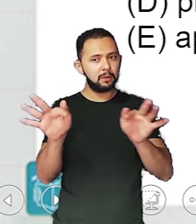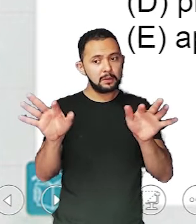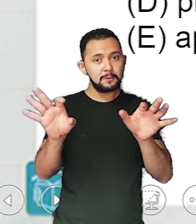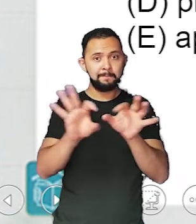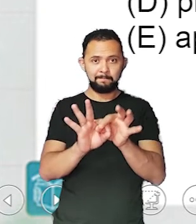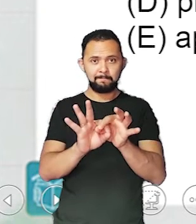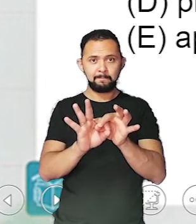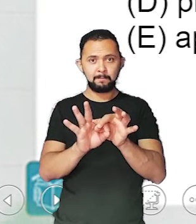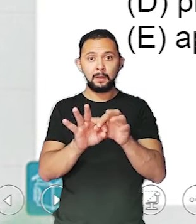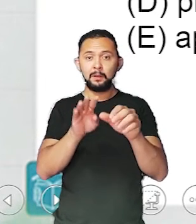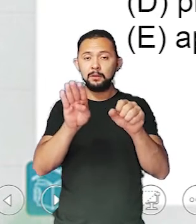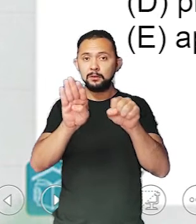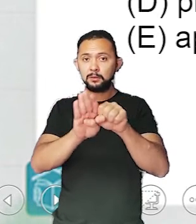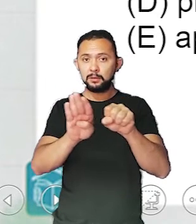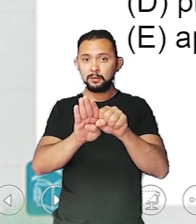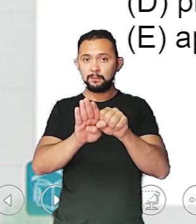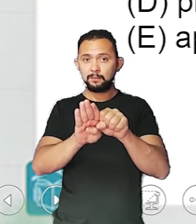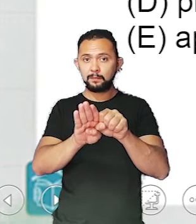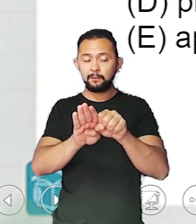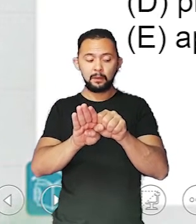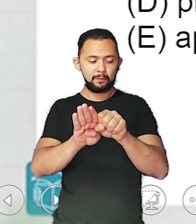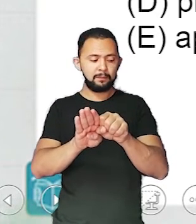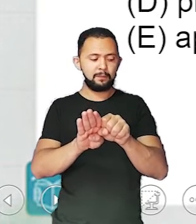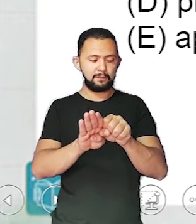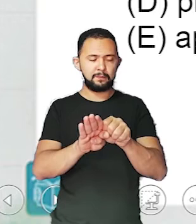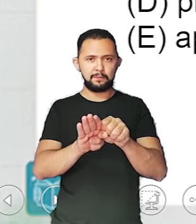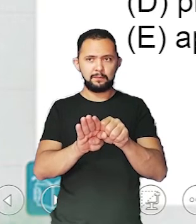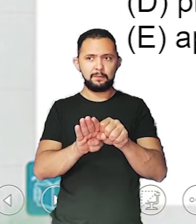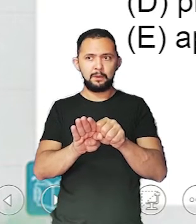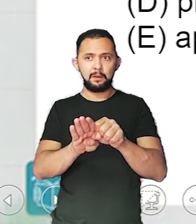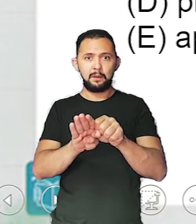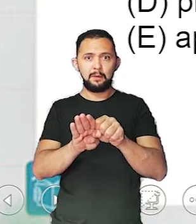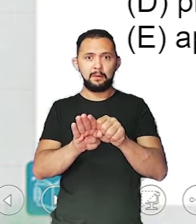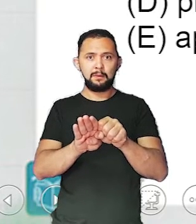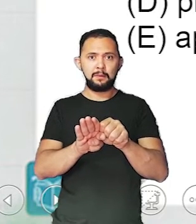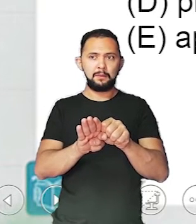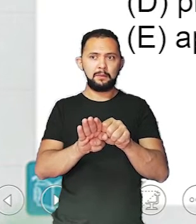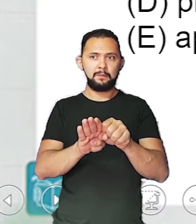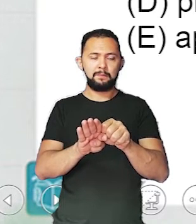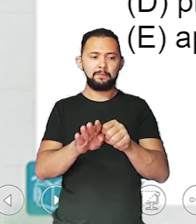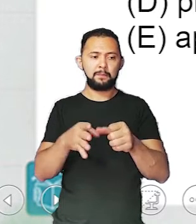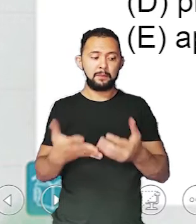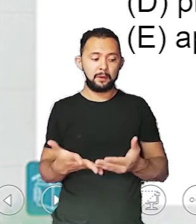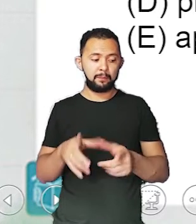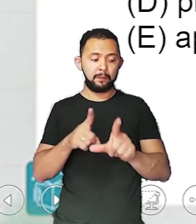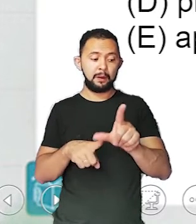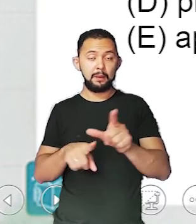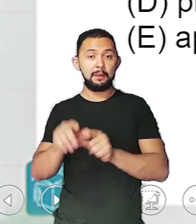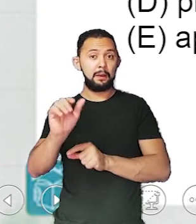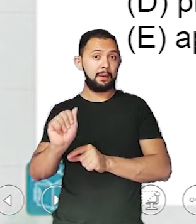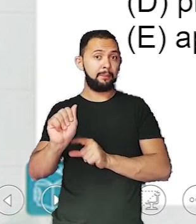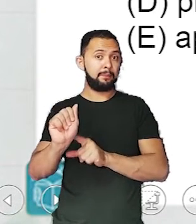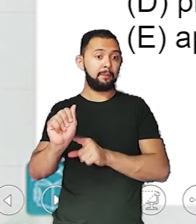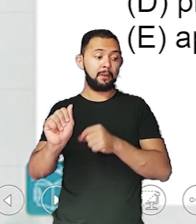Subordinada, substantiva, subjetiva. Onde é que tem a subjetiva aqui, né? Letra A diz que a